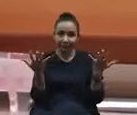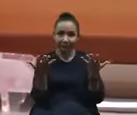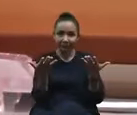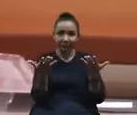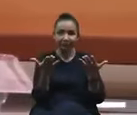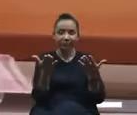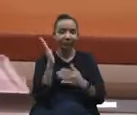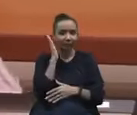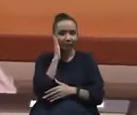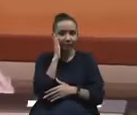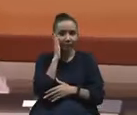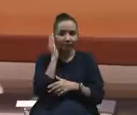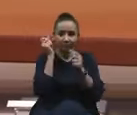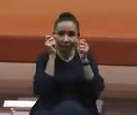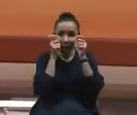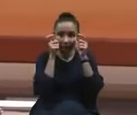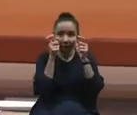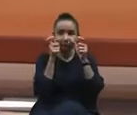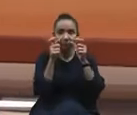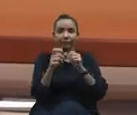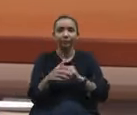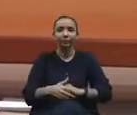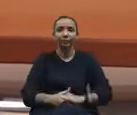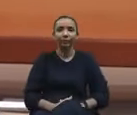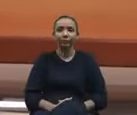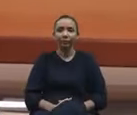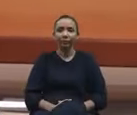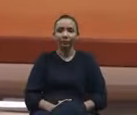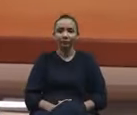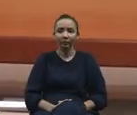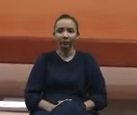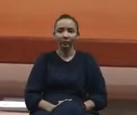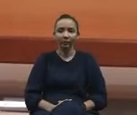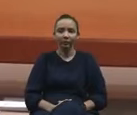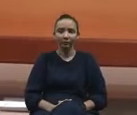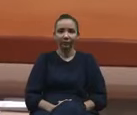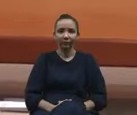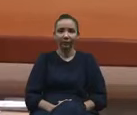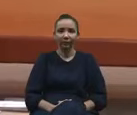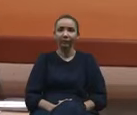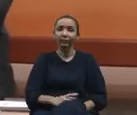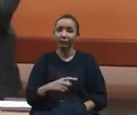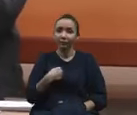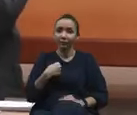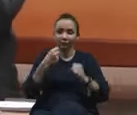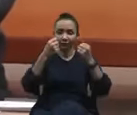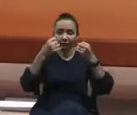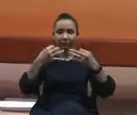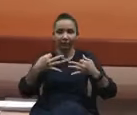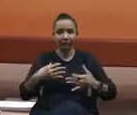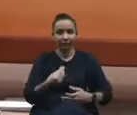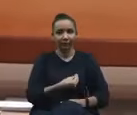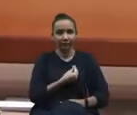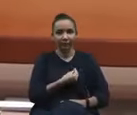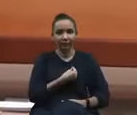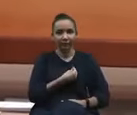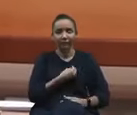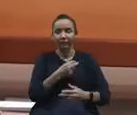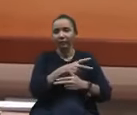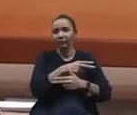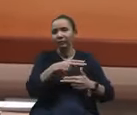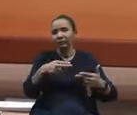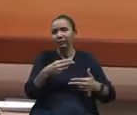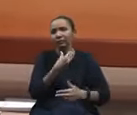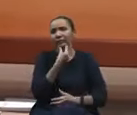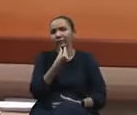Ouçam bem nós vamos tratar de vários homens e eu vou mostrar Por que que Lutero foi usado